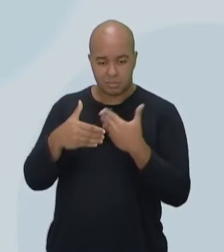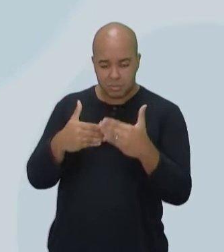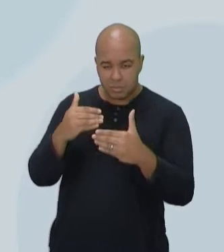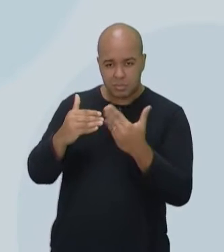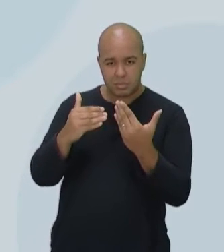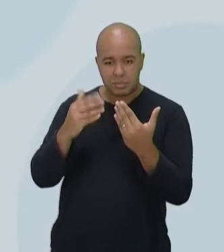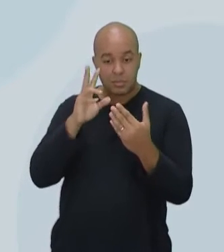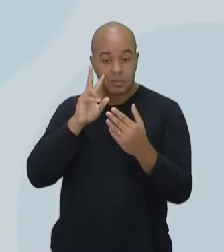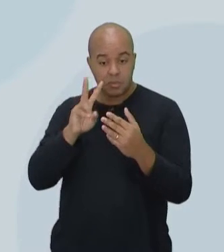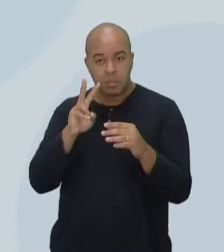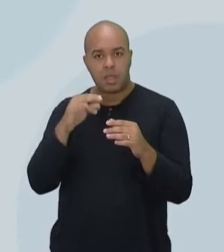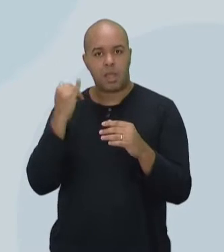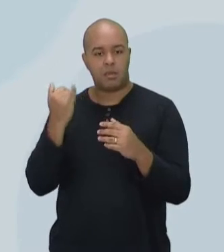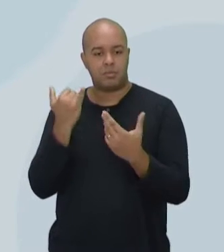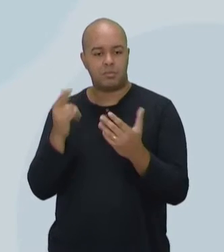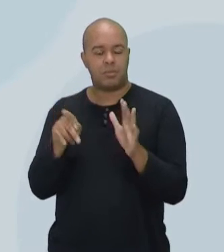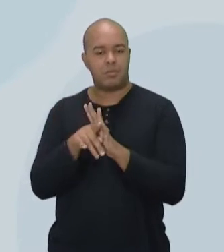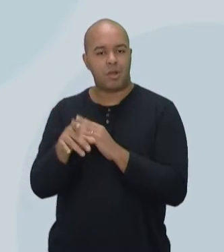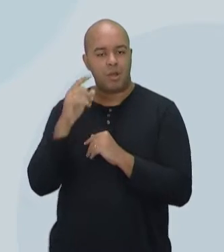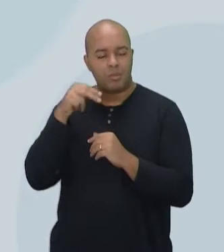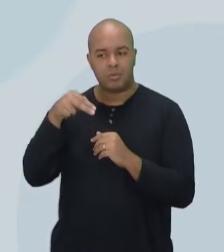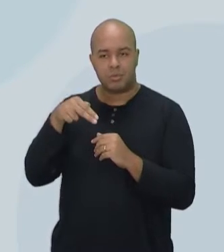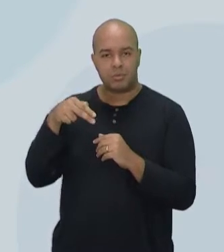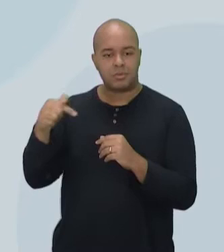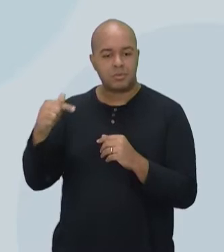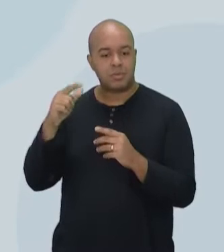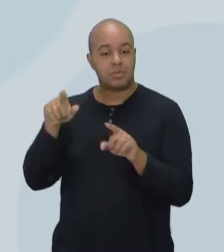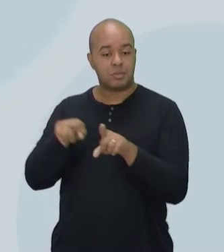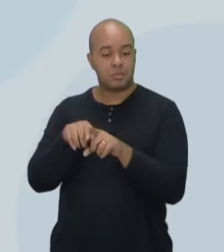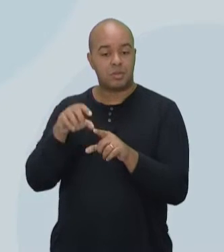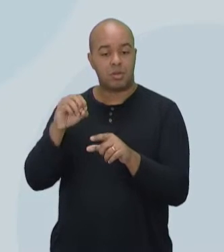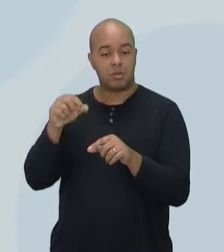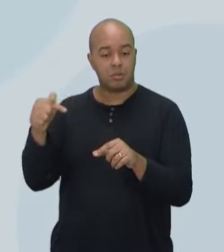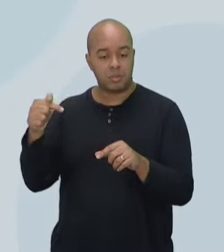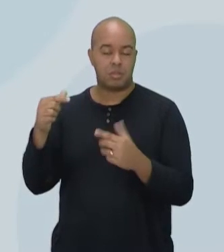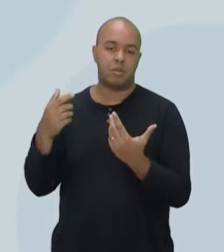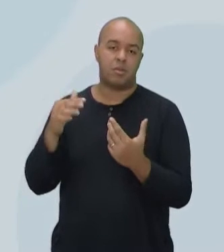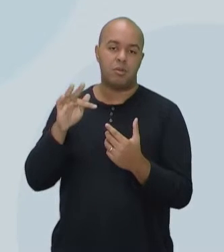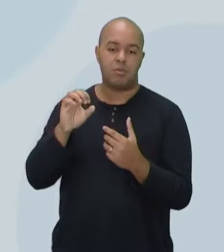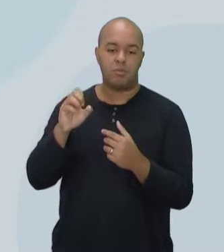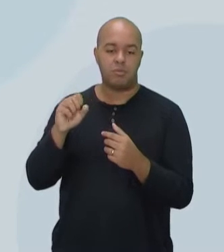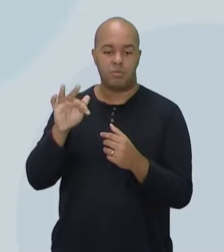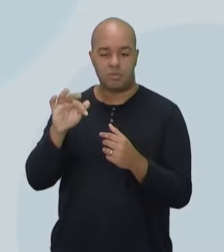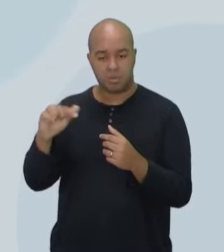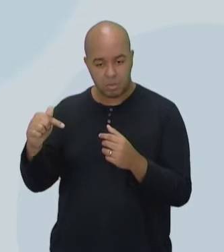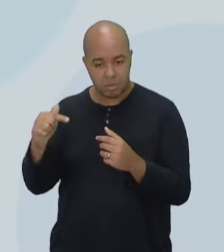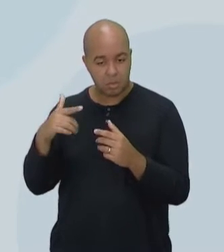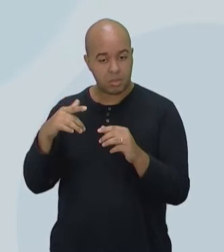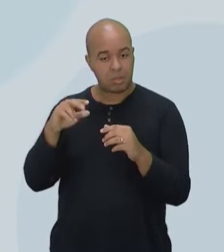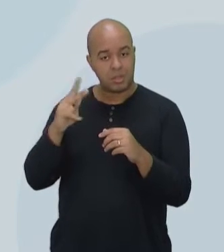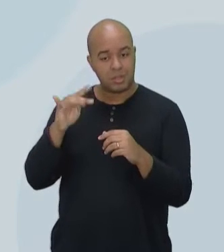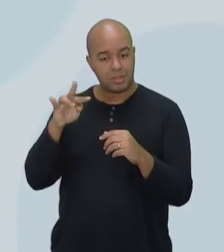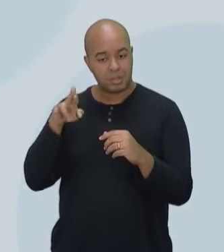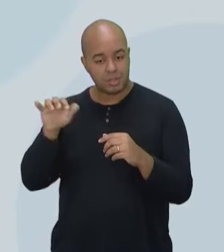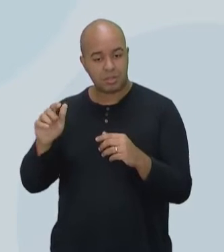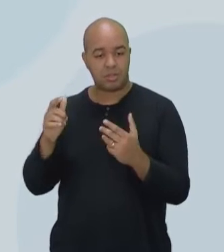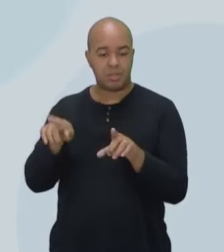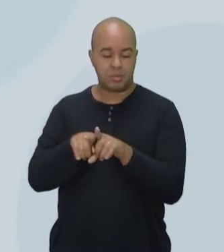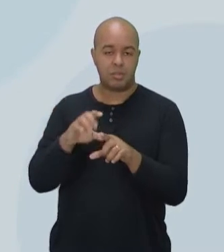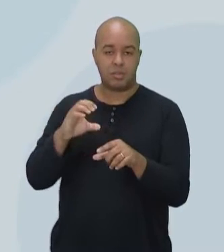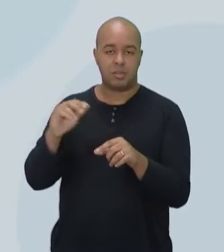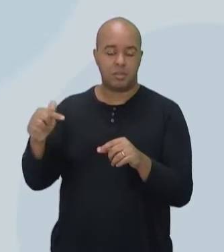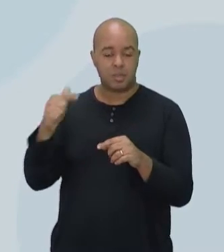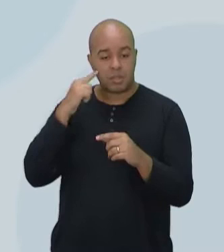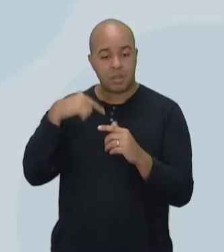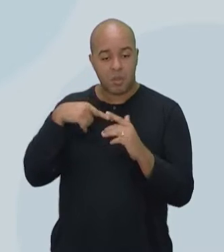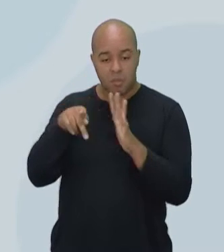desenvolvimento, vimos a importância do nitrogênio, do oxigênio, do fósforo, do hidrogênio e do